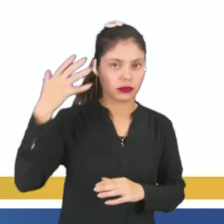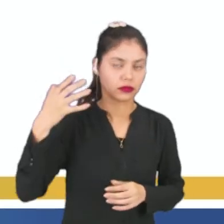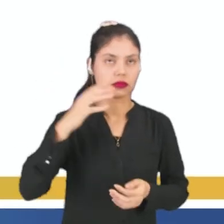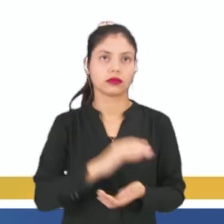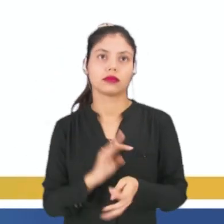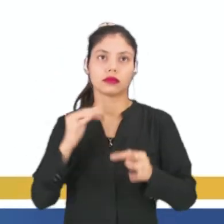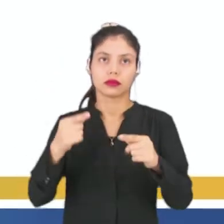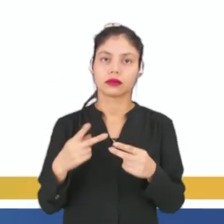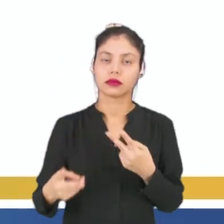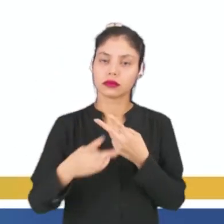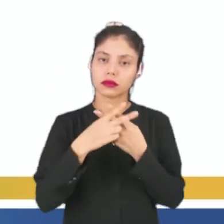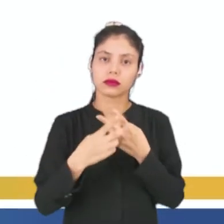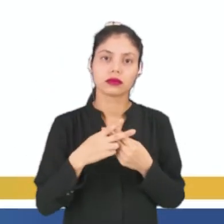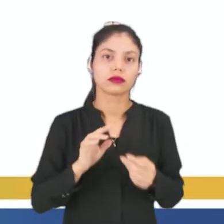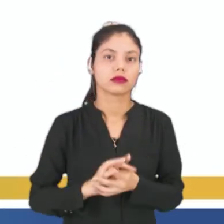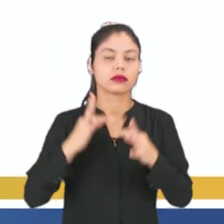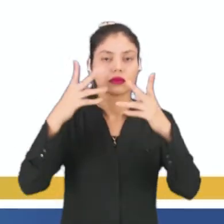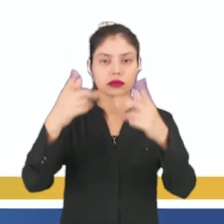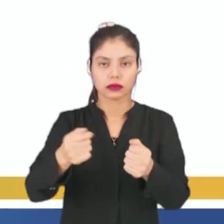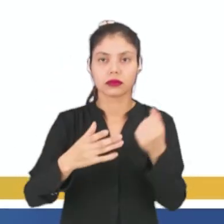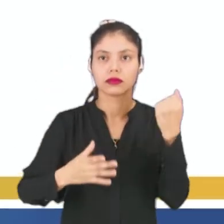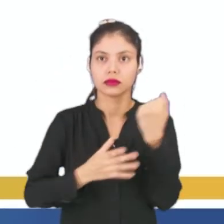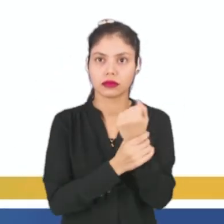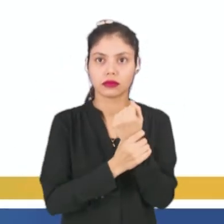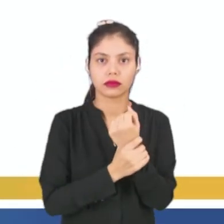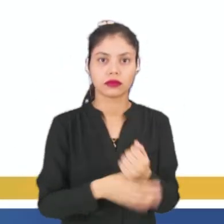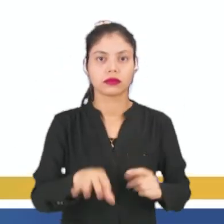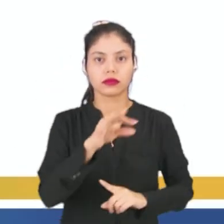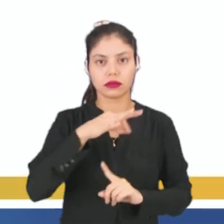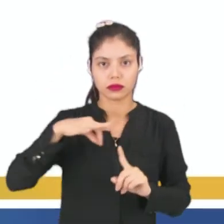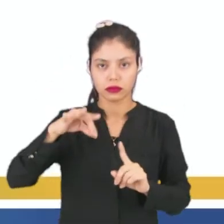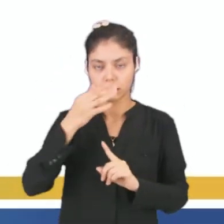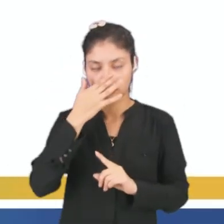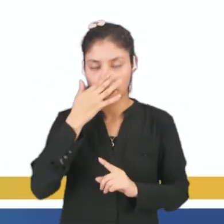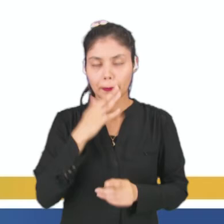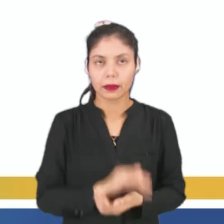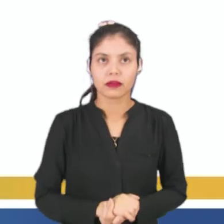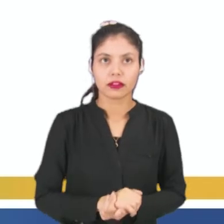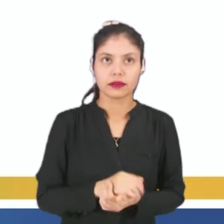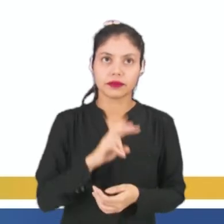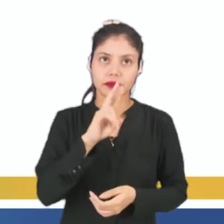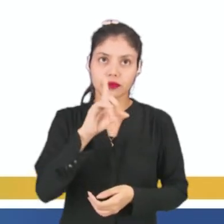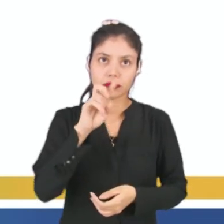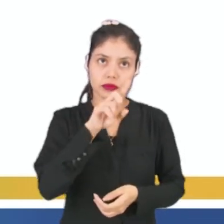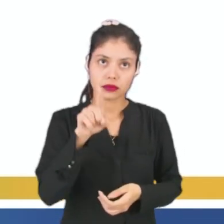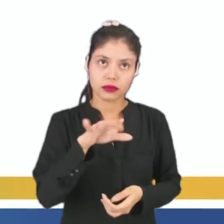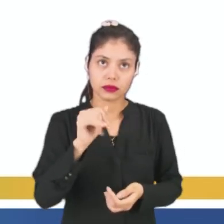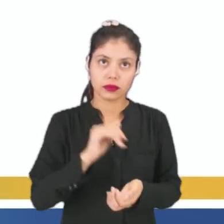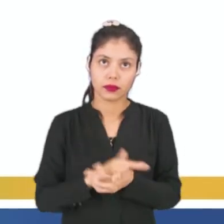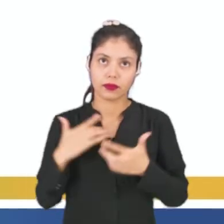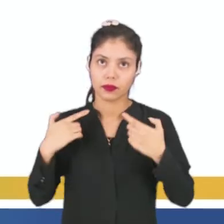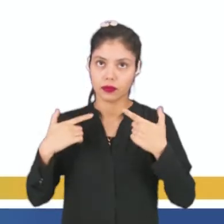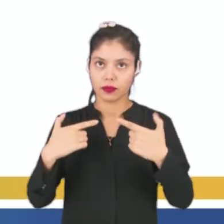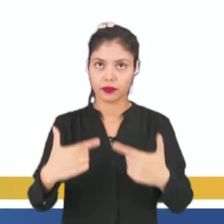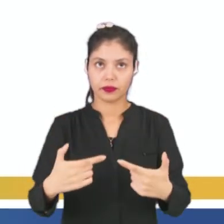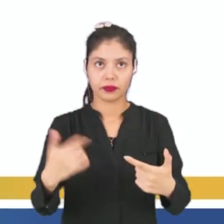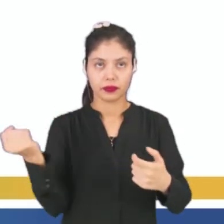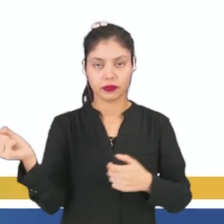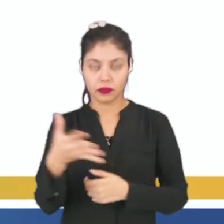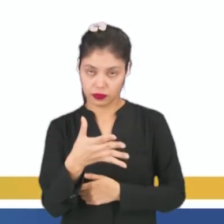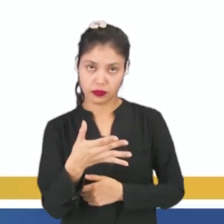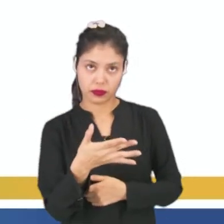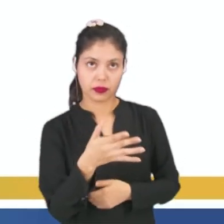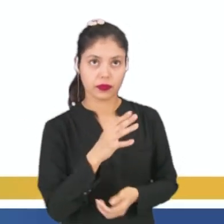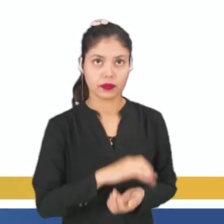ela garantia proteção espiritual. Com as cruzadas, teve um grande aumento das lepras, porque os guerreiros saíam para conquistar novos territórios